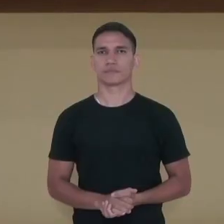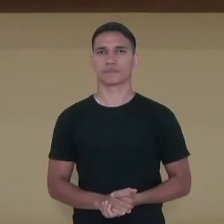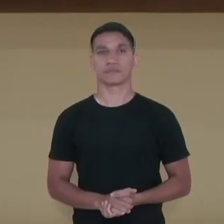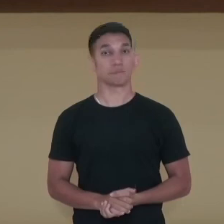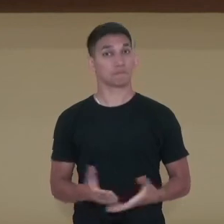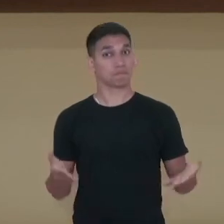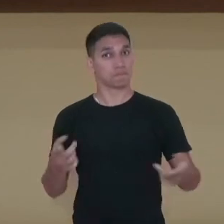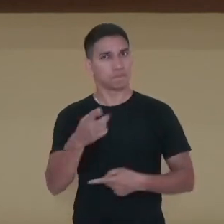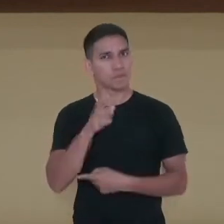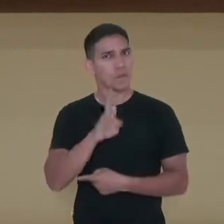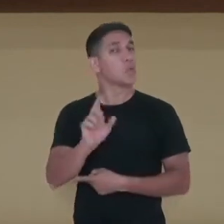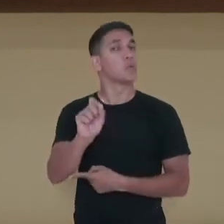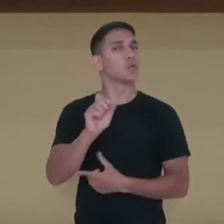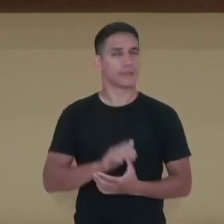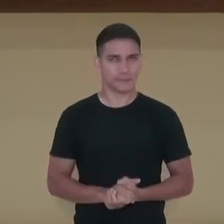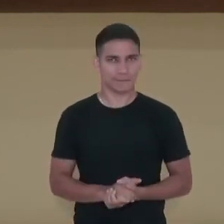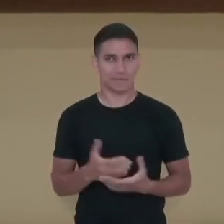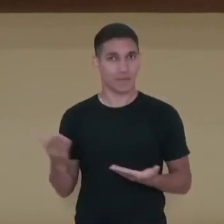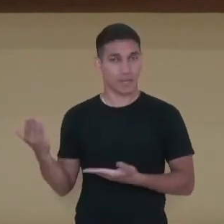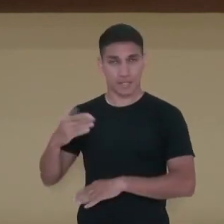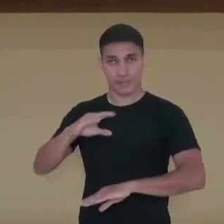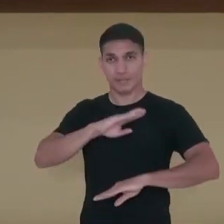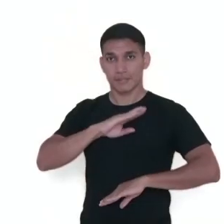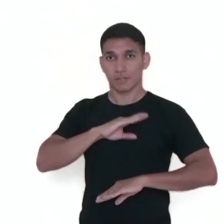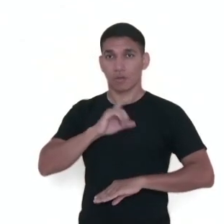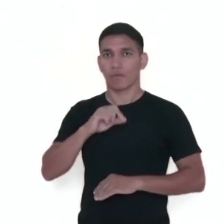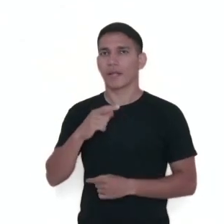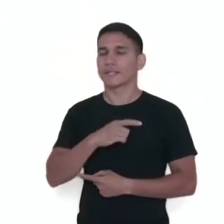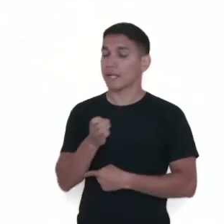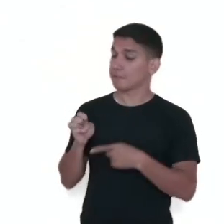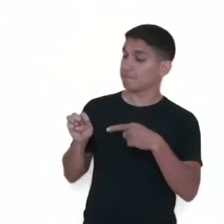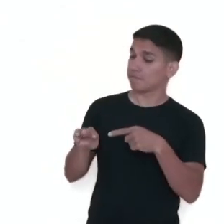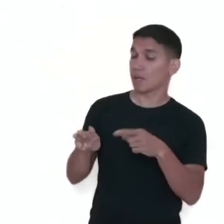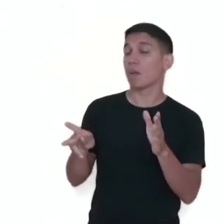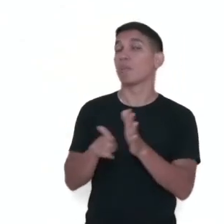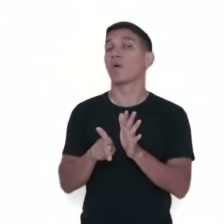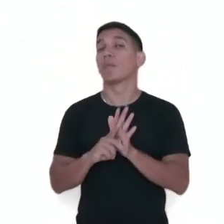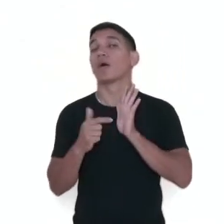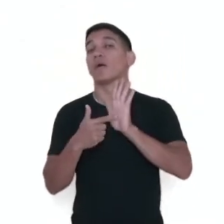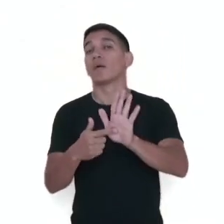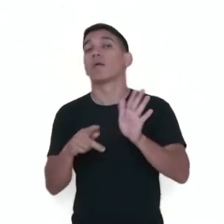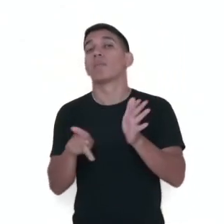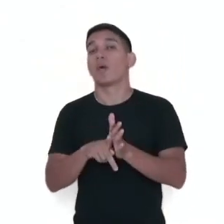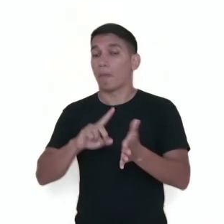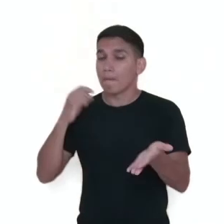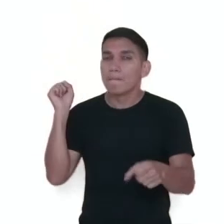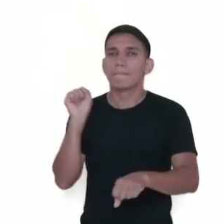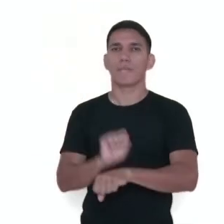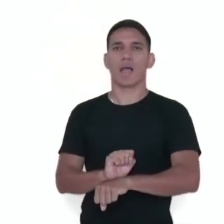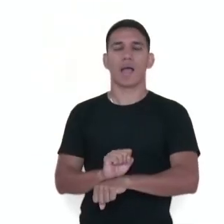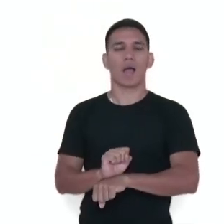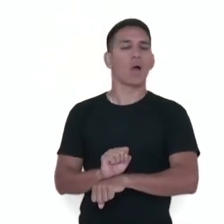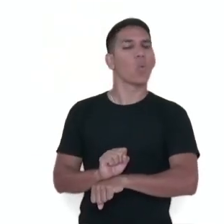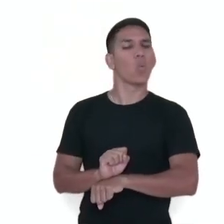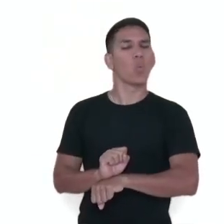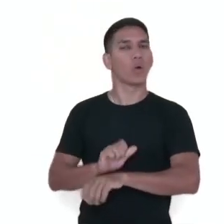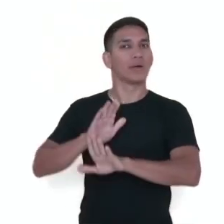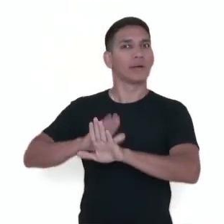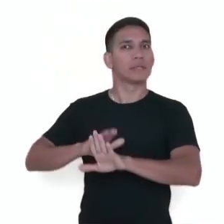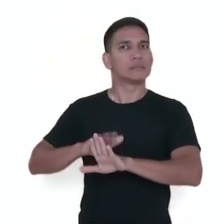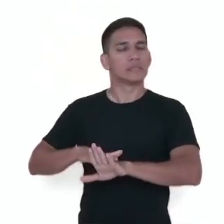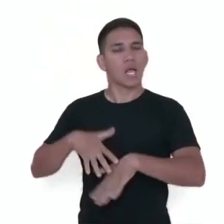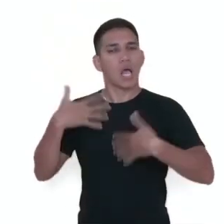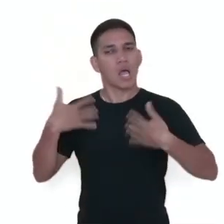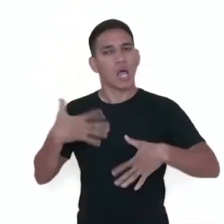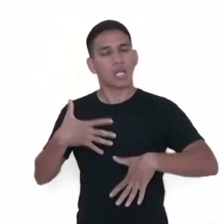E aí, o que você respondeu? Nesse caso, a reticência serve para marcar uma pausa e indicar a